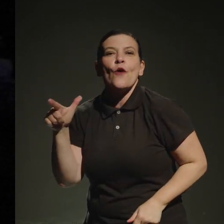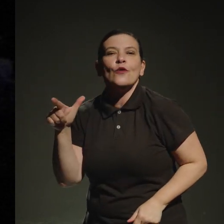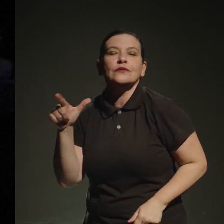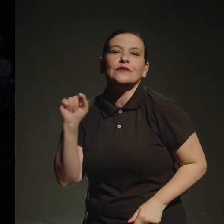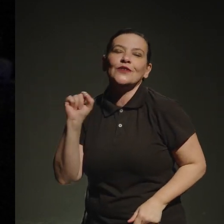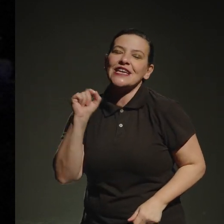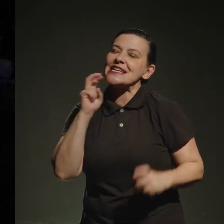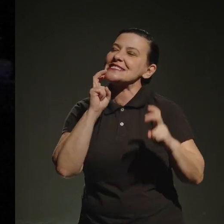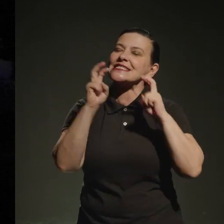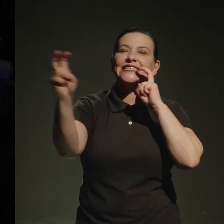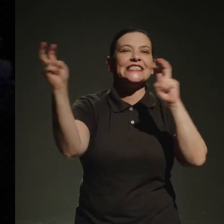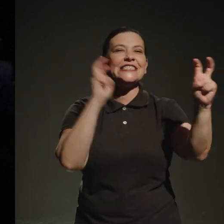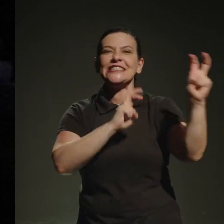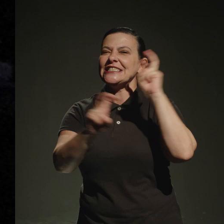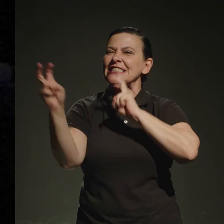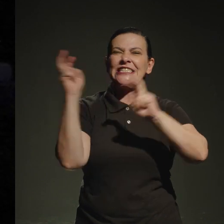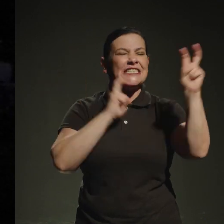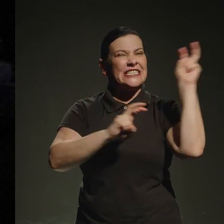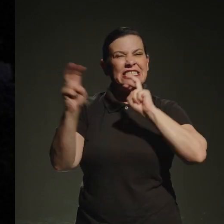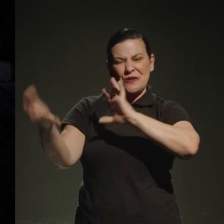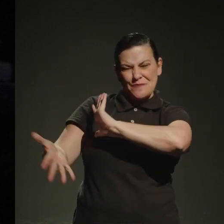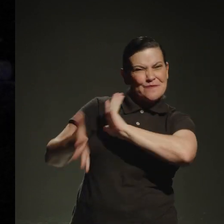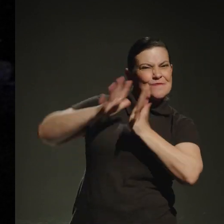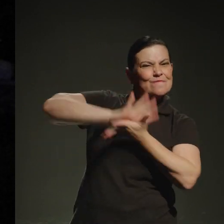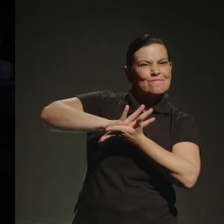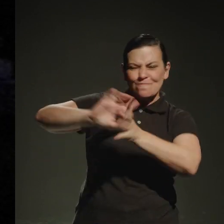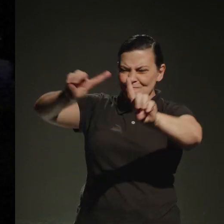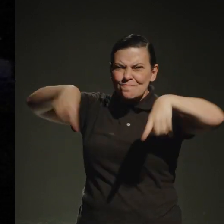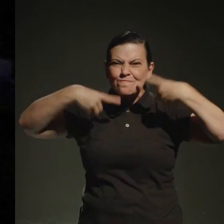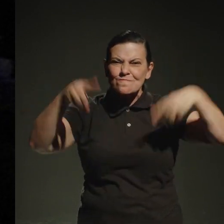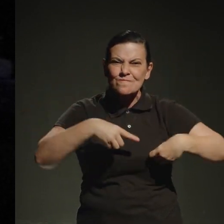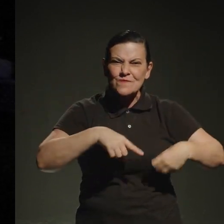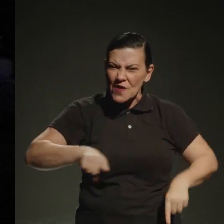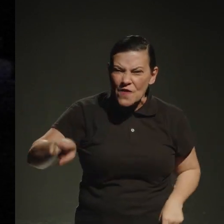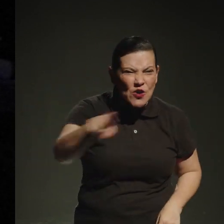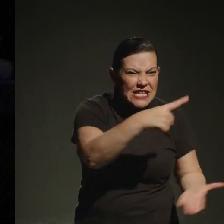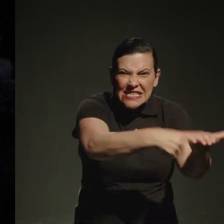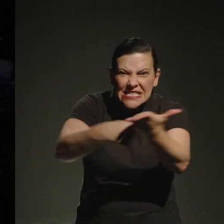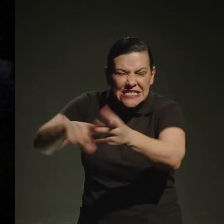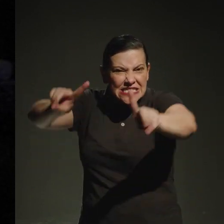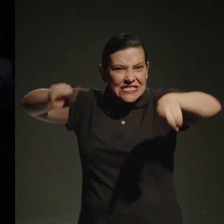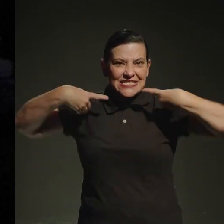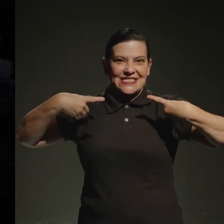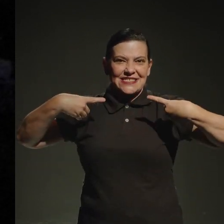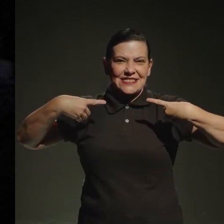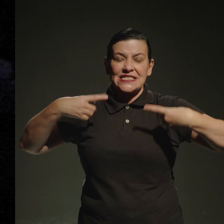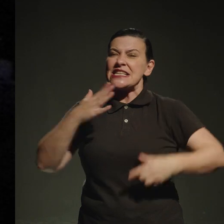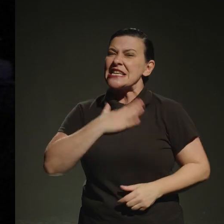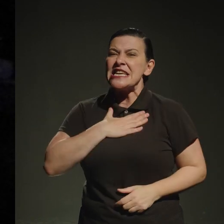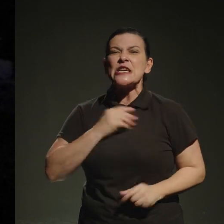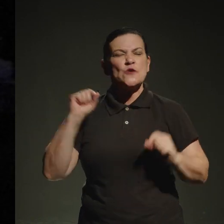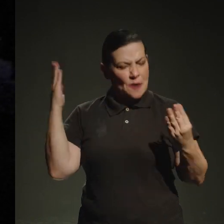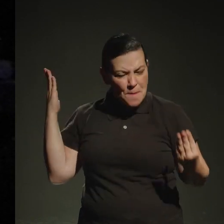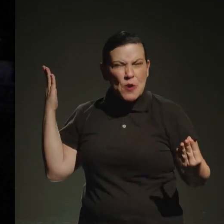Produção, cadê o meu celular? Eu quero frutas e água mineral no meu camarim. Água mineral sem